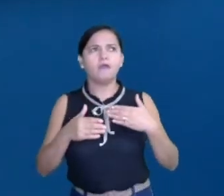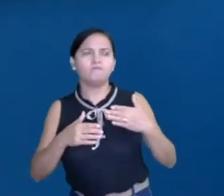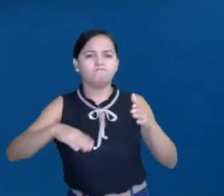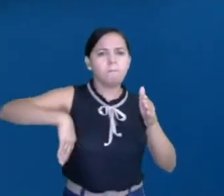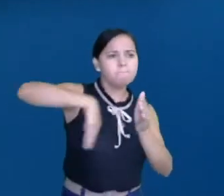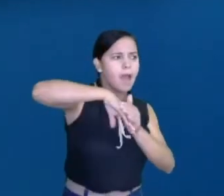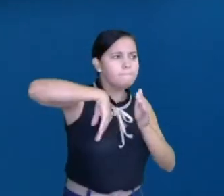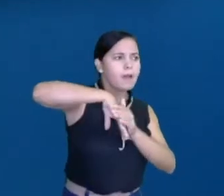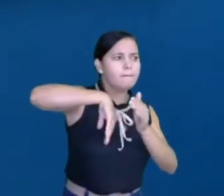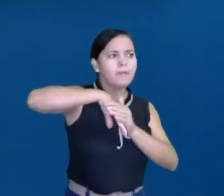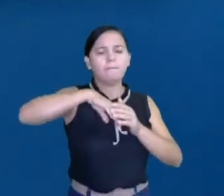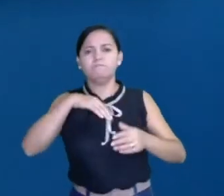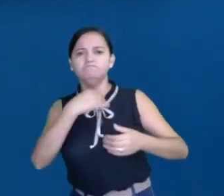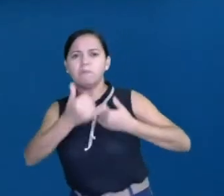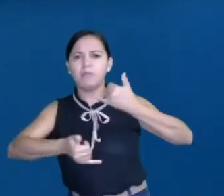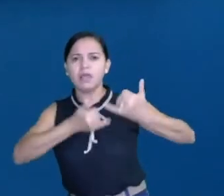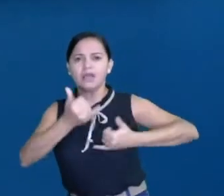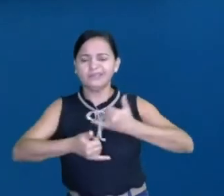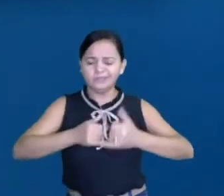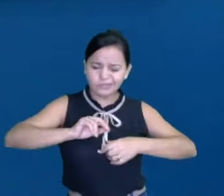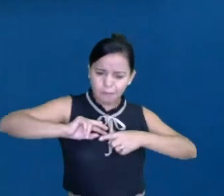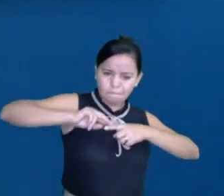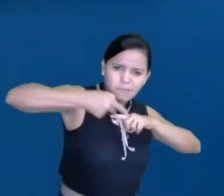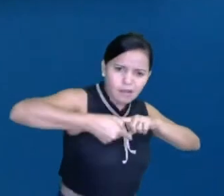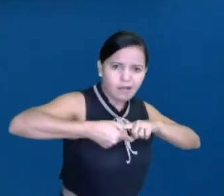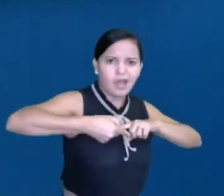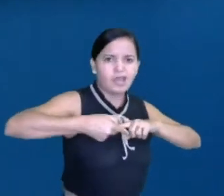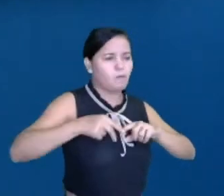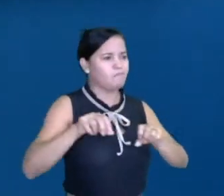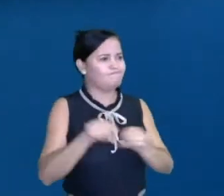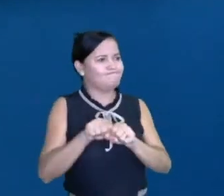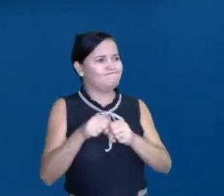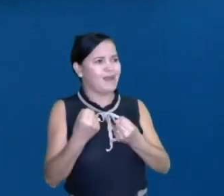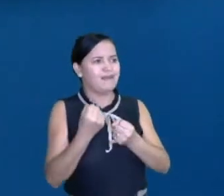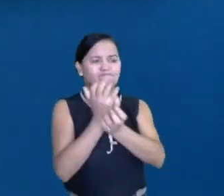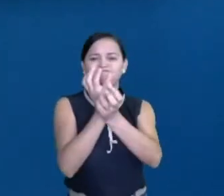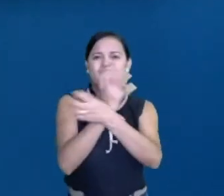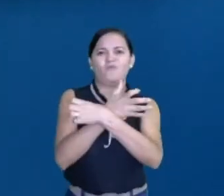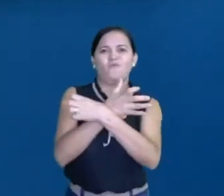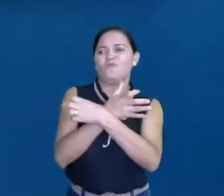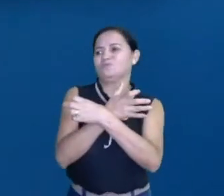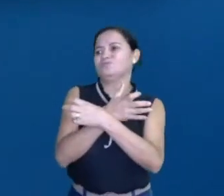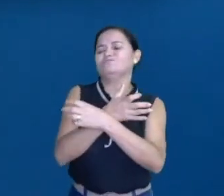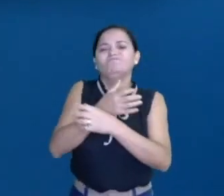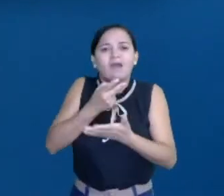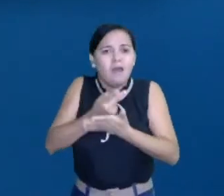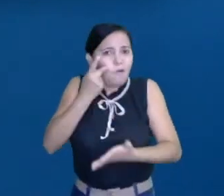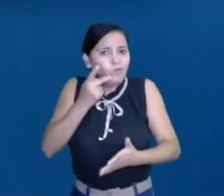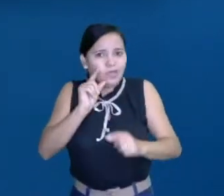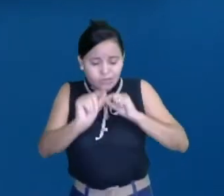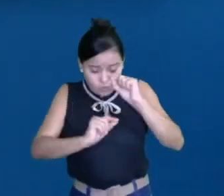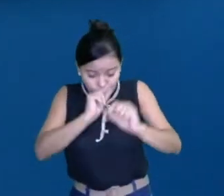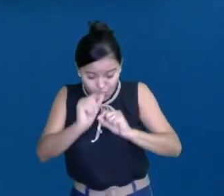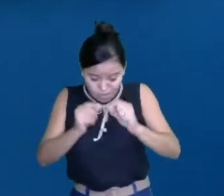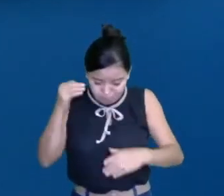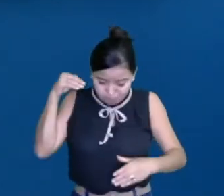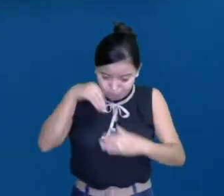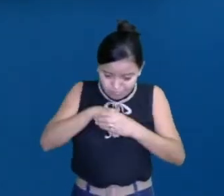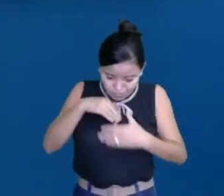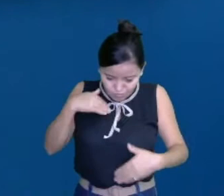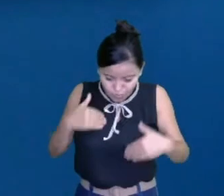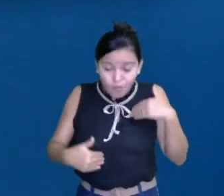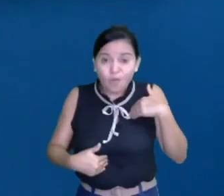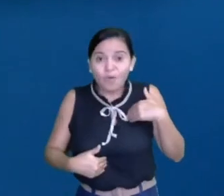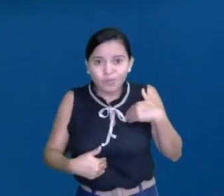está correndo, se divertindo, se machucou e de repente quebrou um osso, fraturou o osso. O que acontece para você ficar bom?